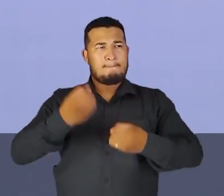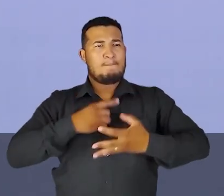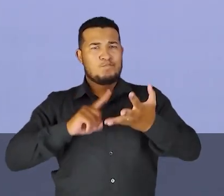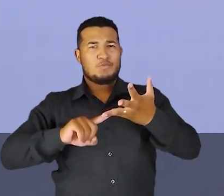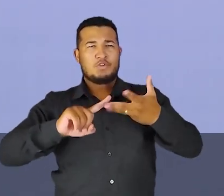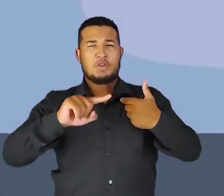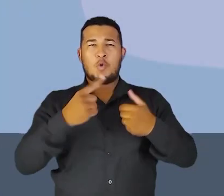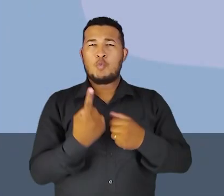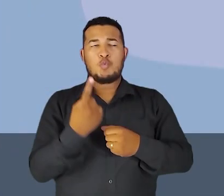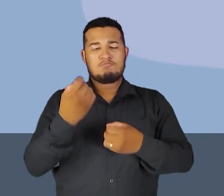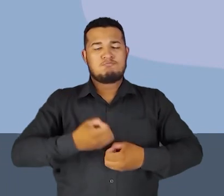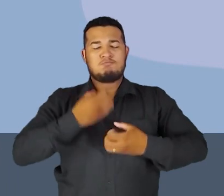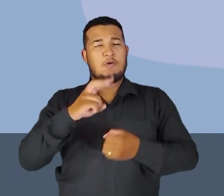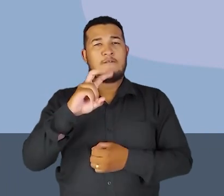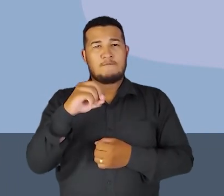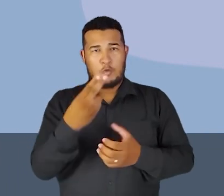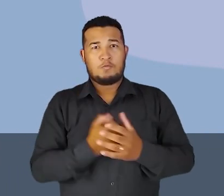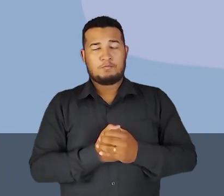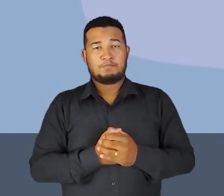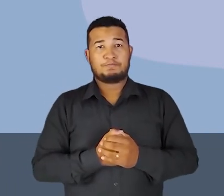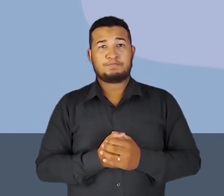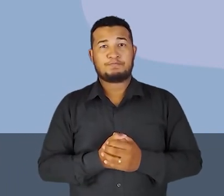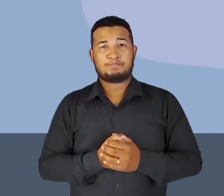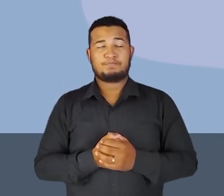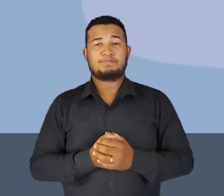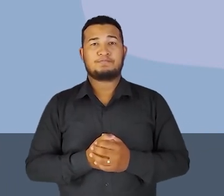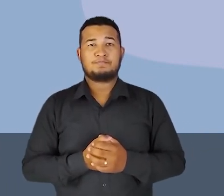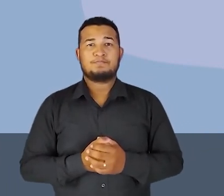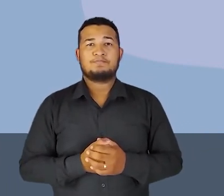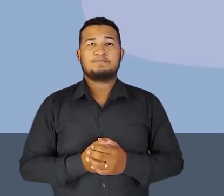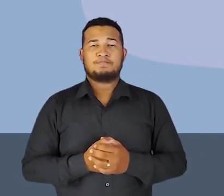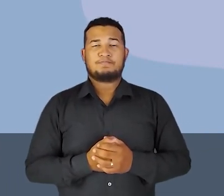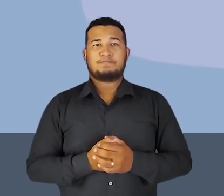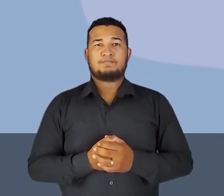vou ler um: Insustentável Eu.